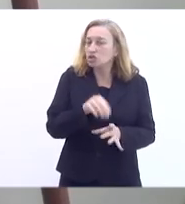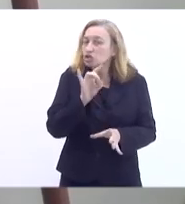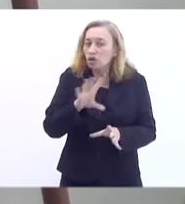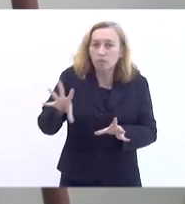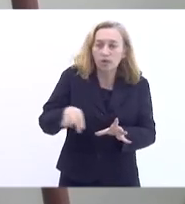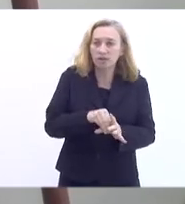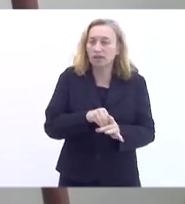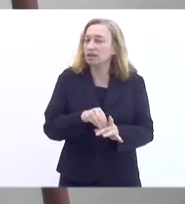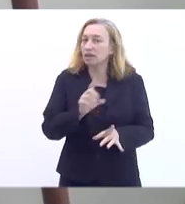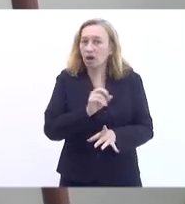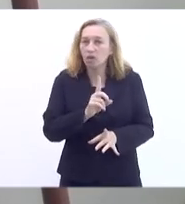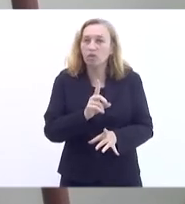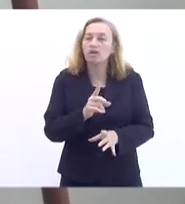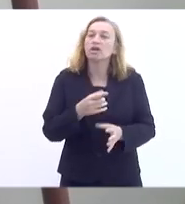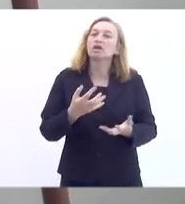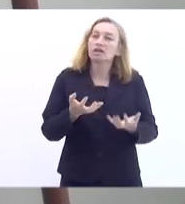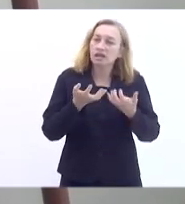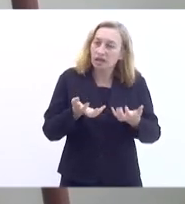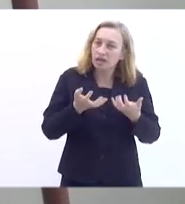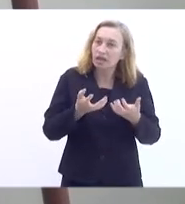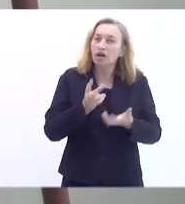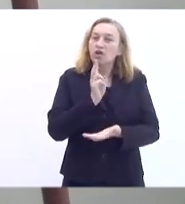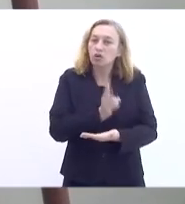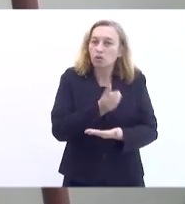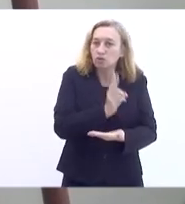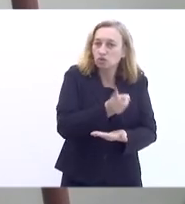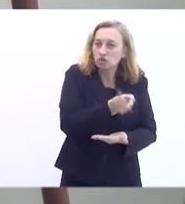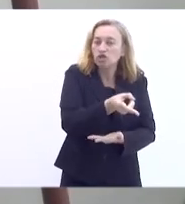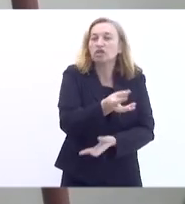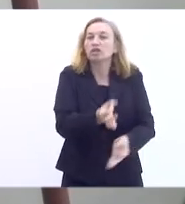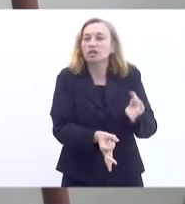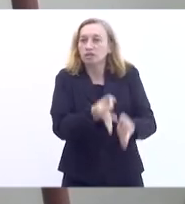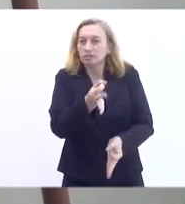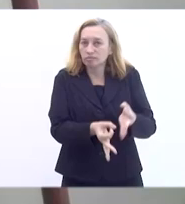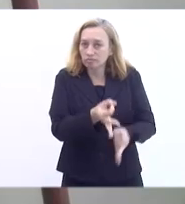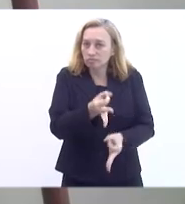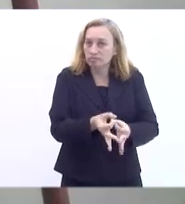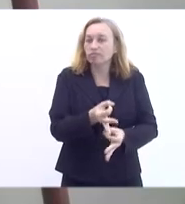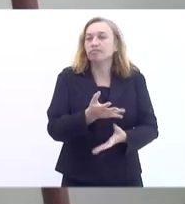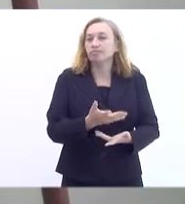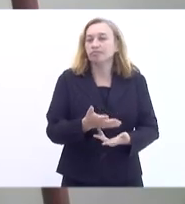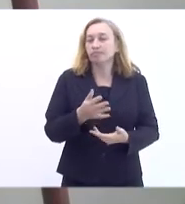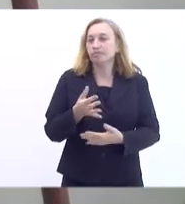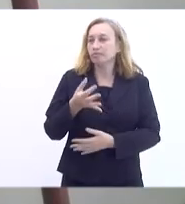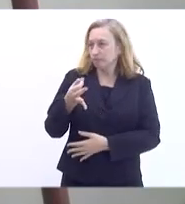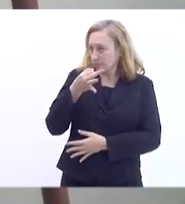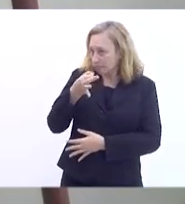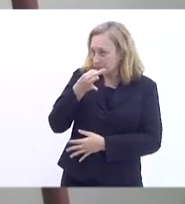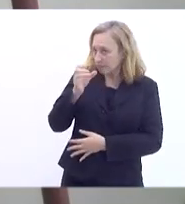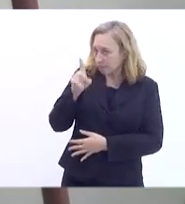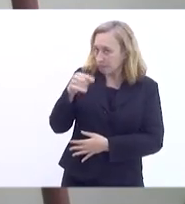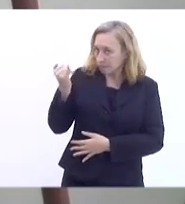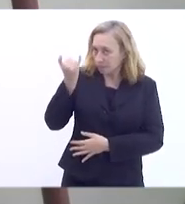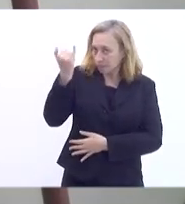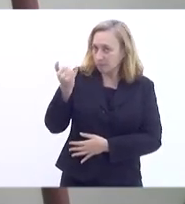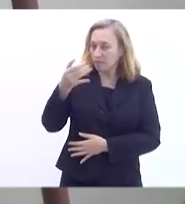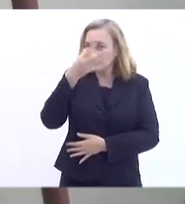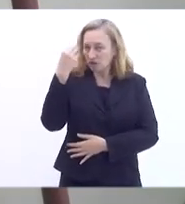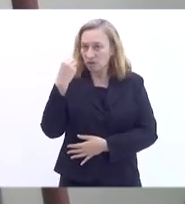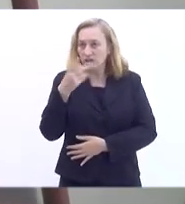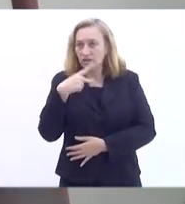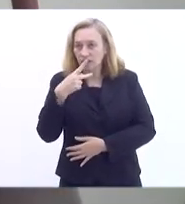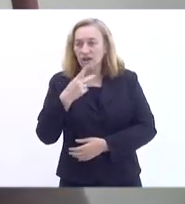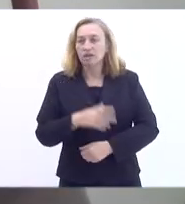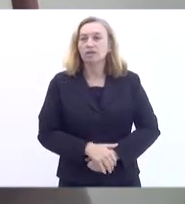ingressar o que está pleiteando é a continuidade Por Justiça no certame então o seu argumento também é muito válida Eu tinha esquecido de